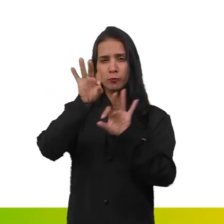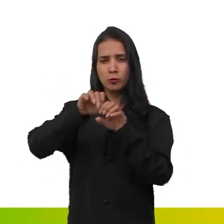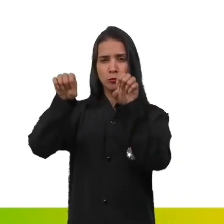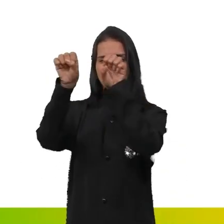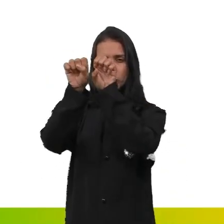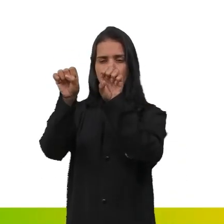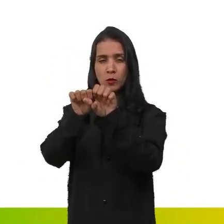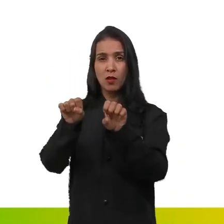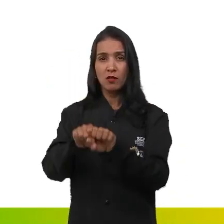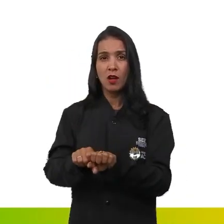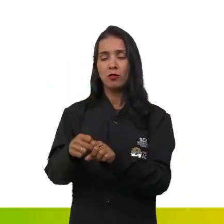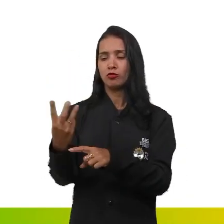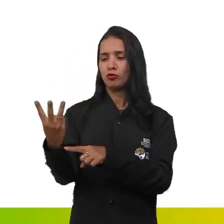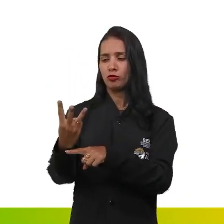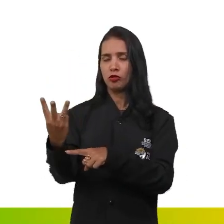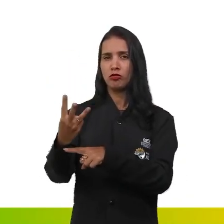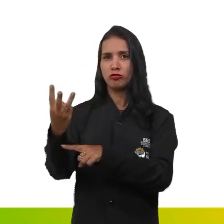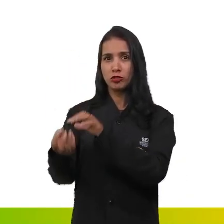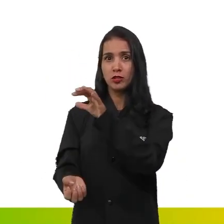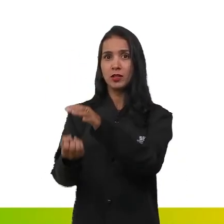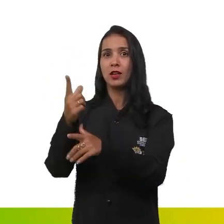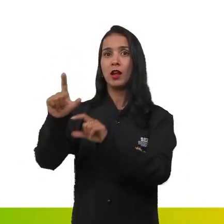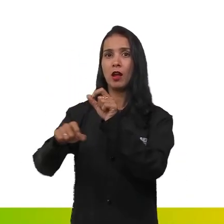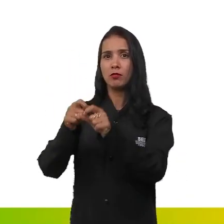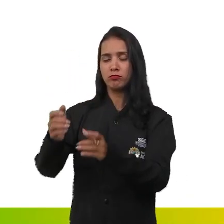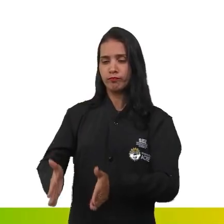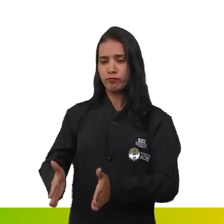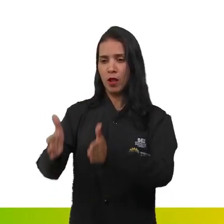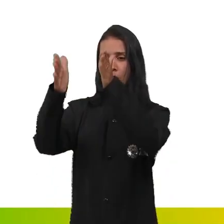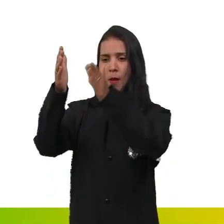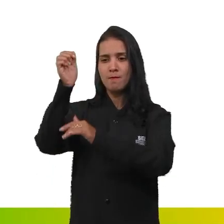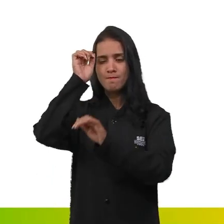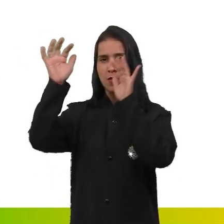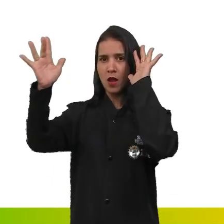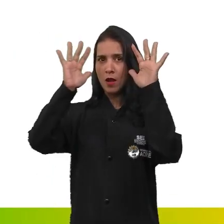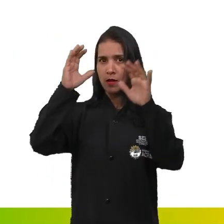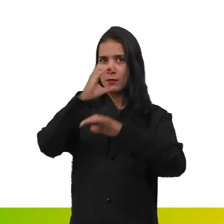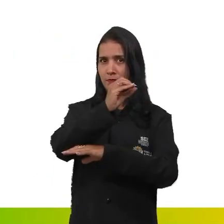criaram os pilares do pensamento ocidental.